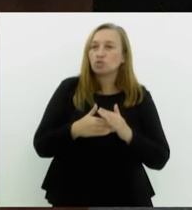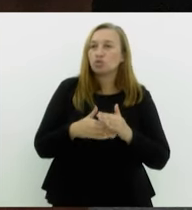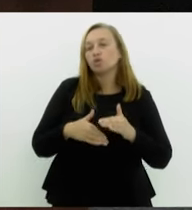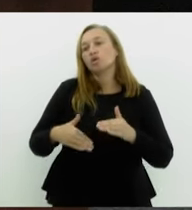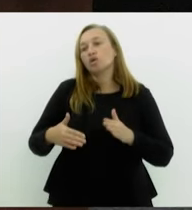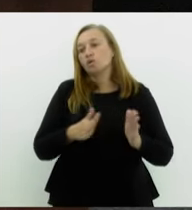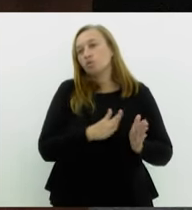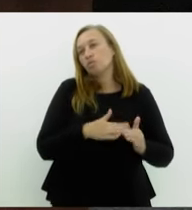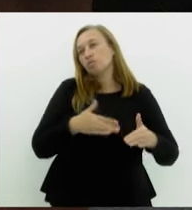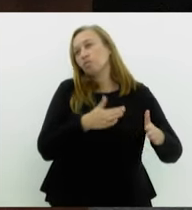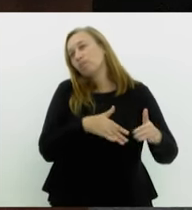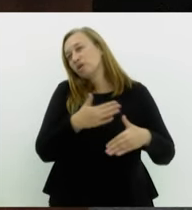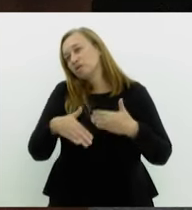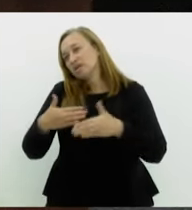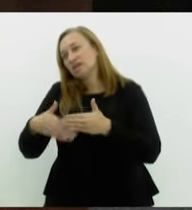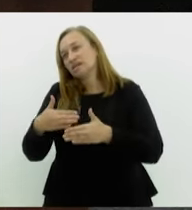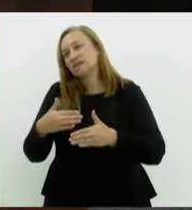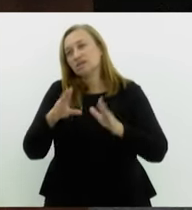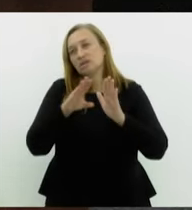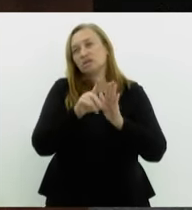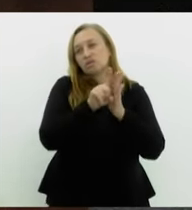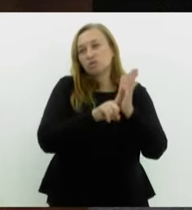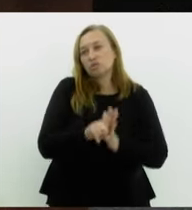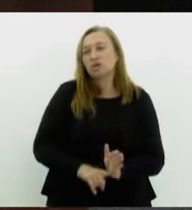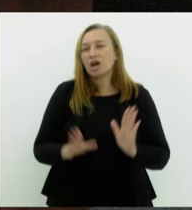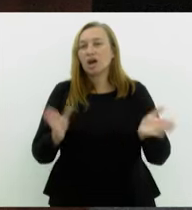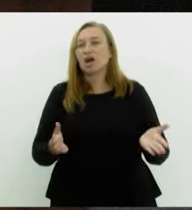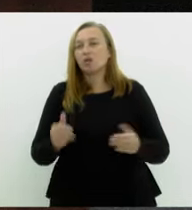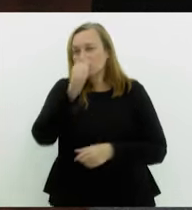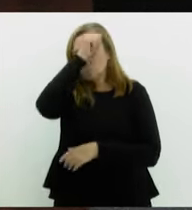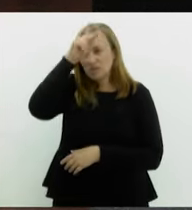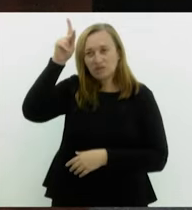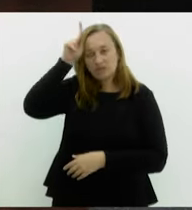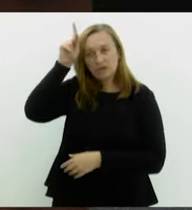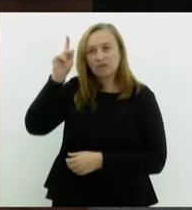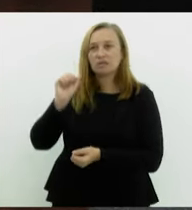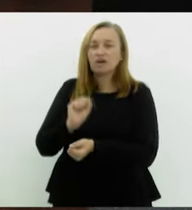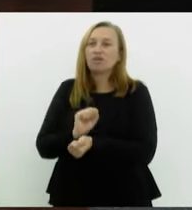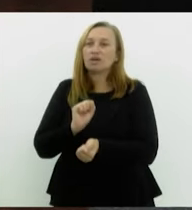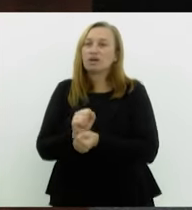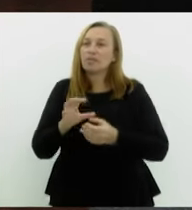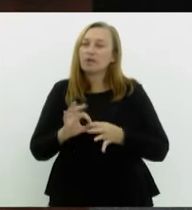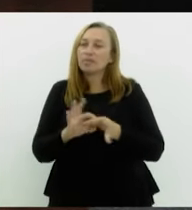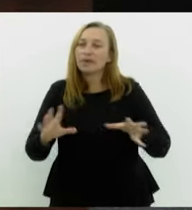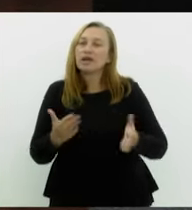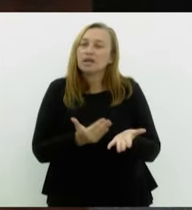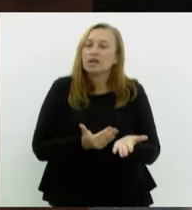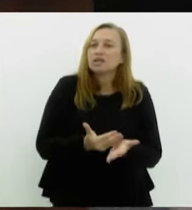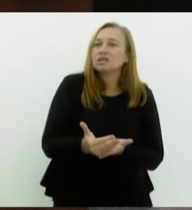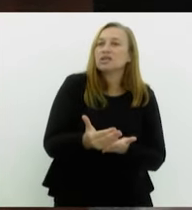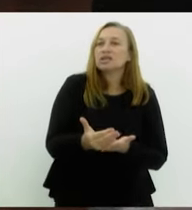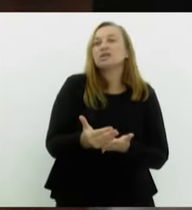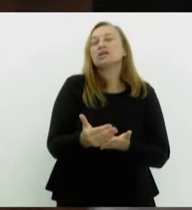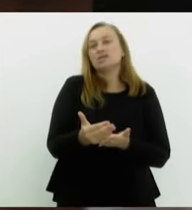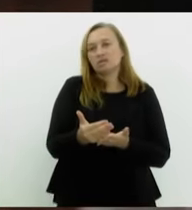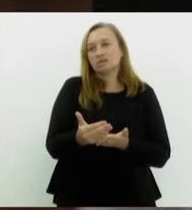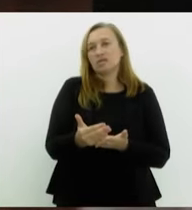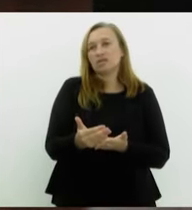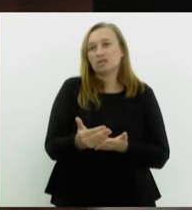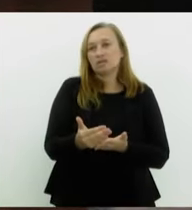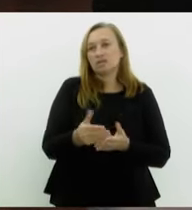confecção desse plano. Agora está nas mãos do prefeito a sanção do plano e sua publicação, para que comece a sua